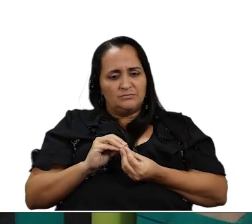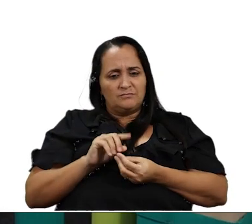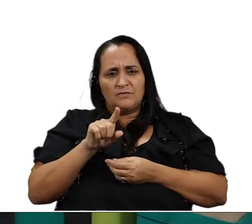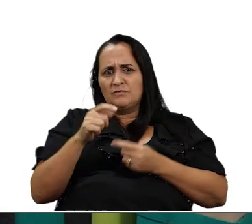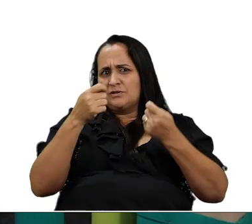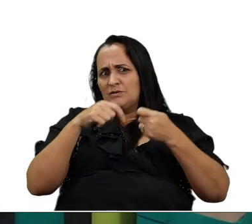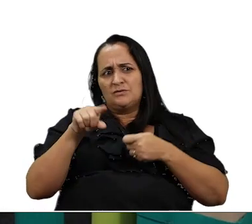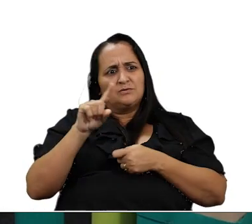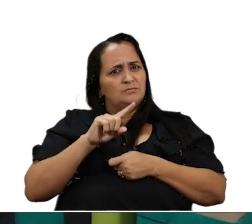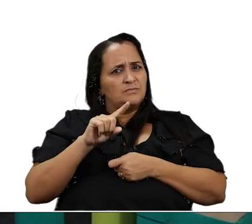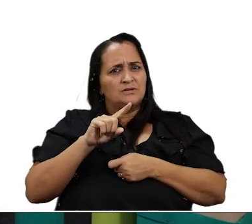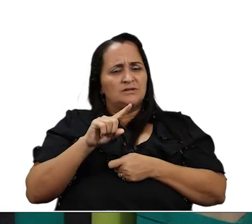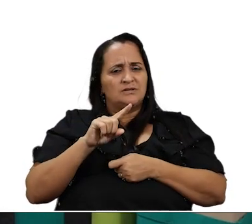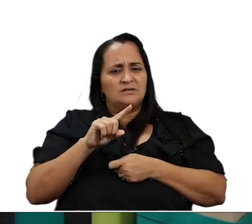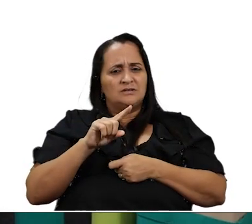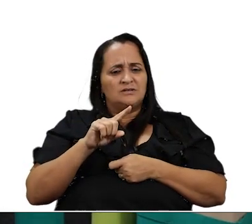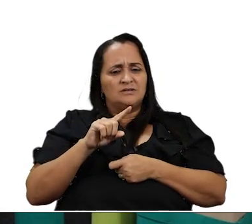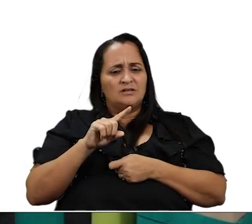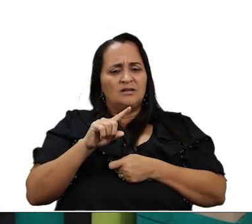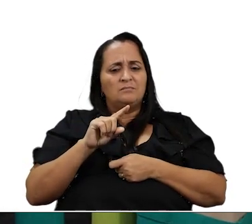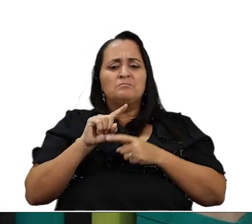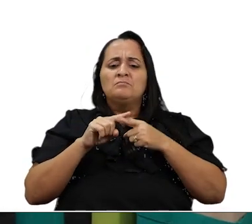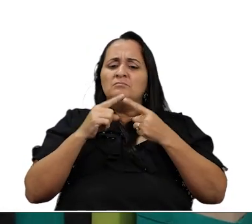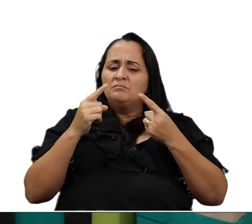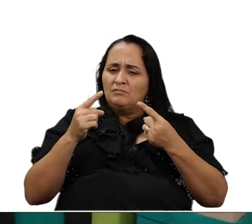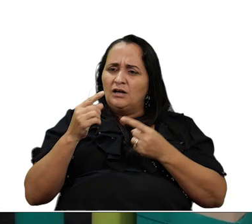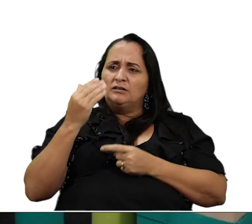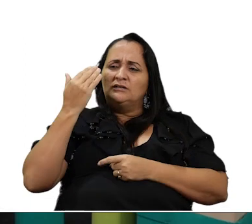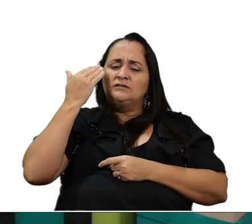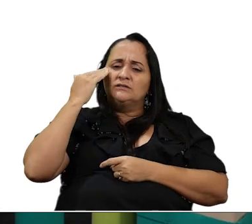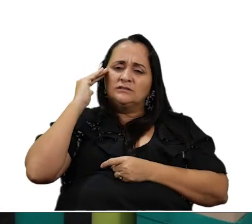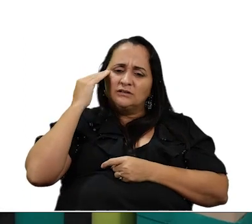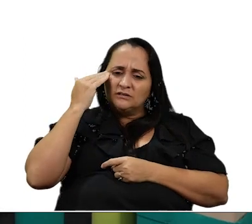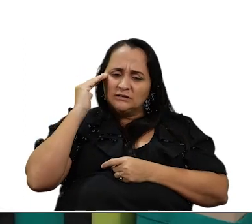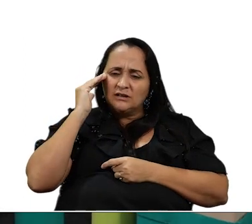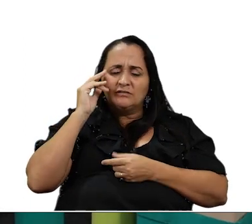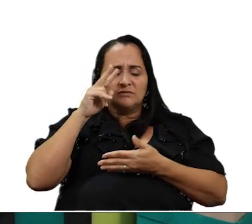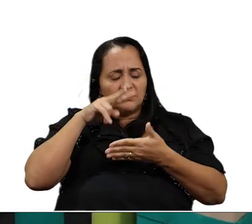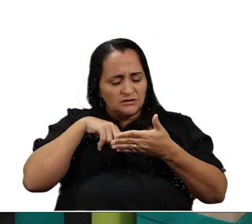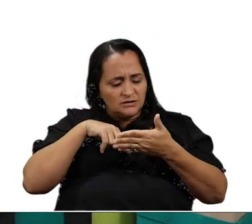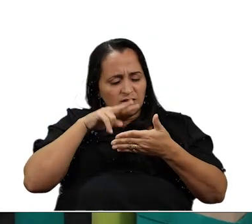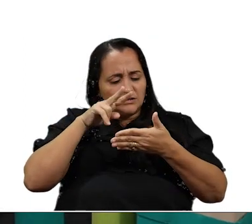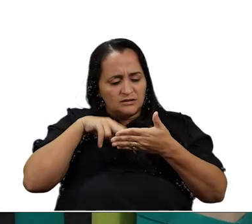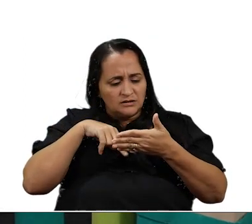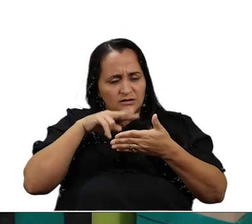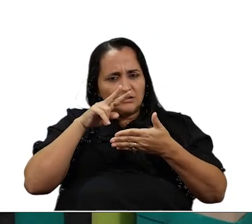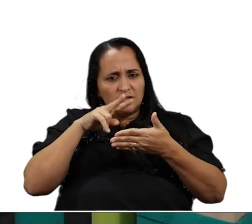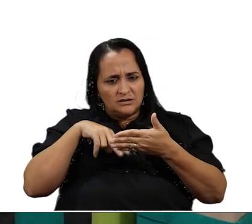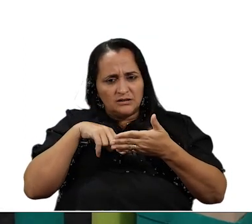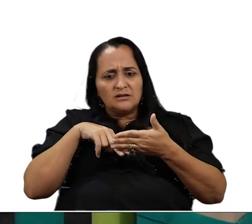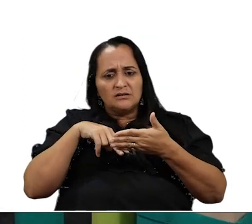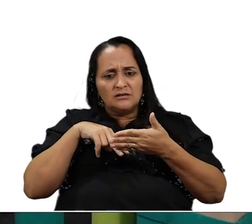dicionário. Mas precisa entender que quanto mais você lê ou mais você escuta, né,